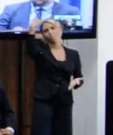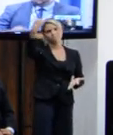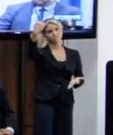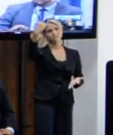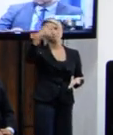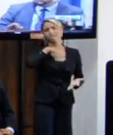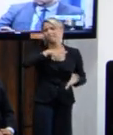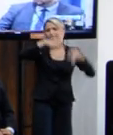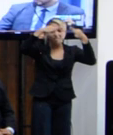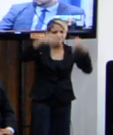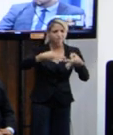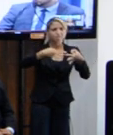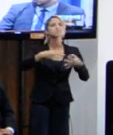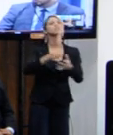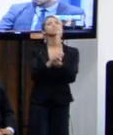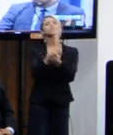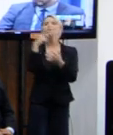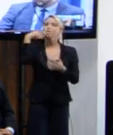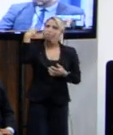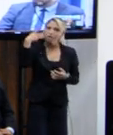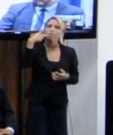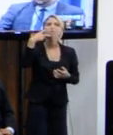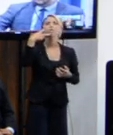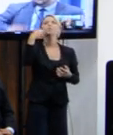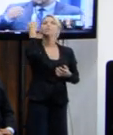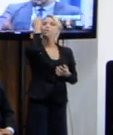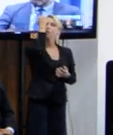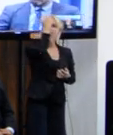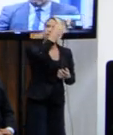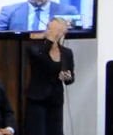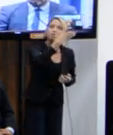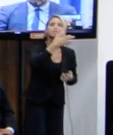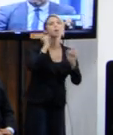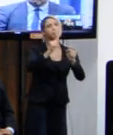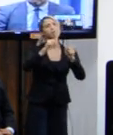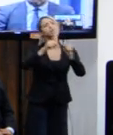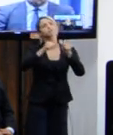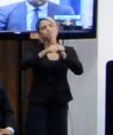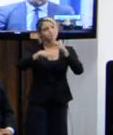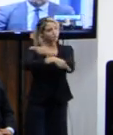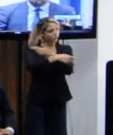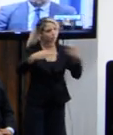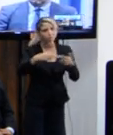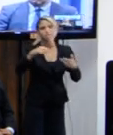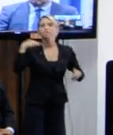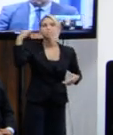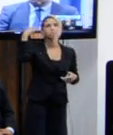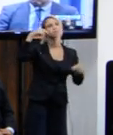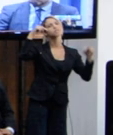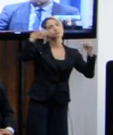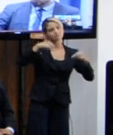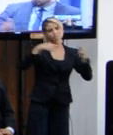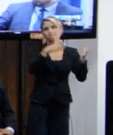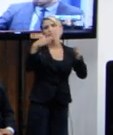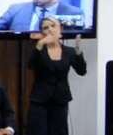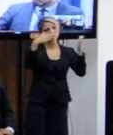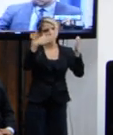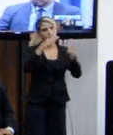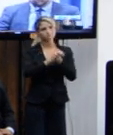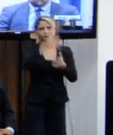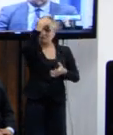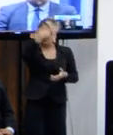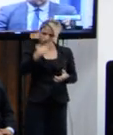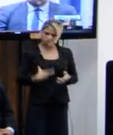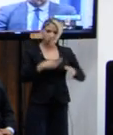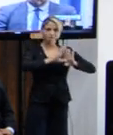o senhor tem todas as condições de repetir e até melhorar aquela gestão. O vereador Rafael Peçanha se coloca à